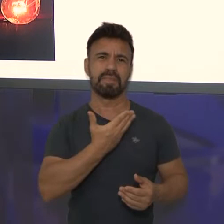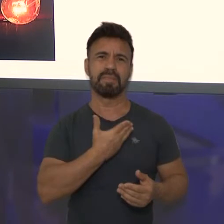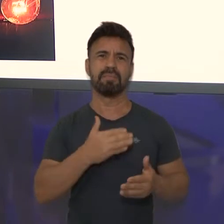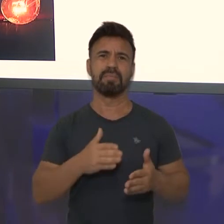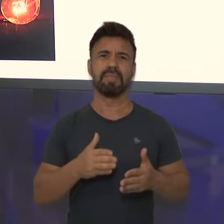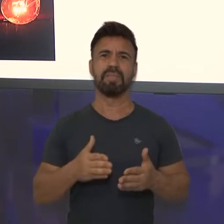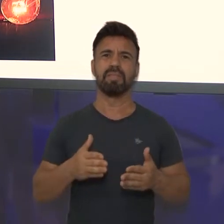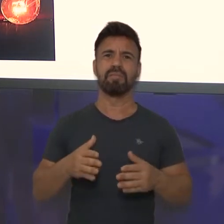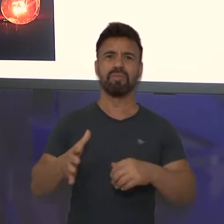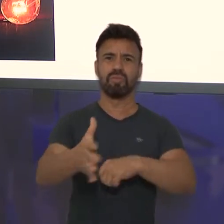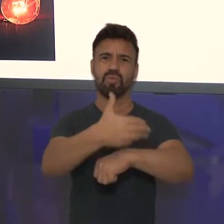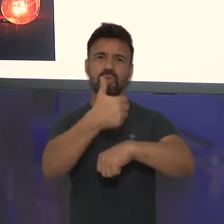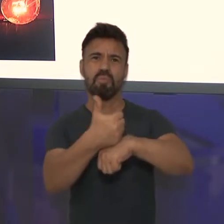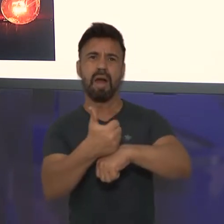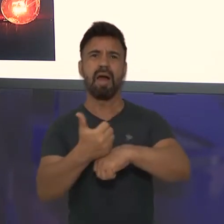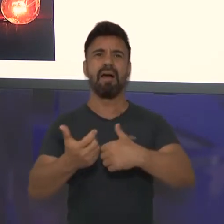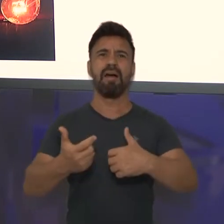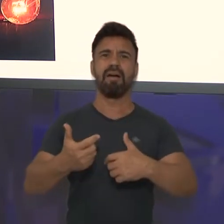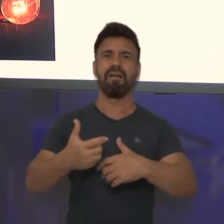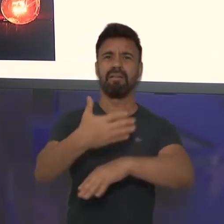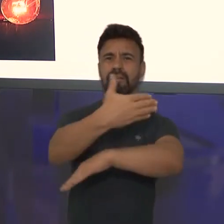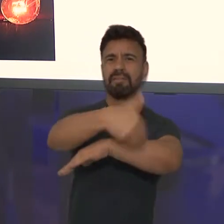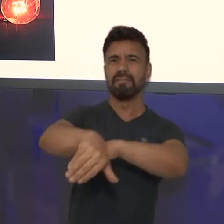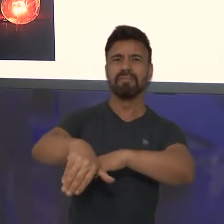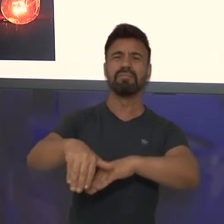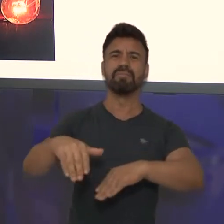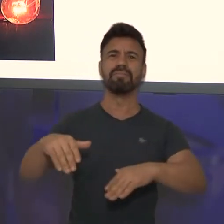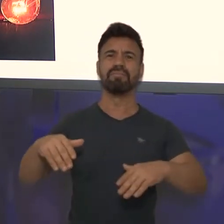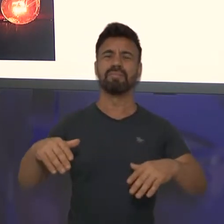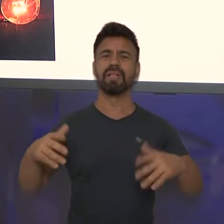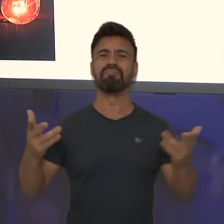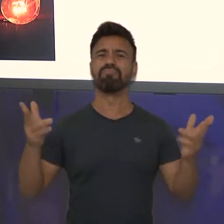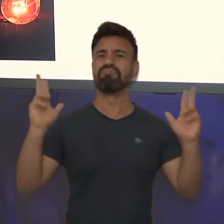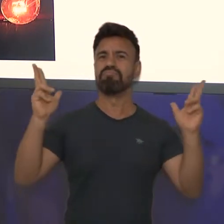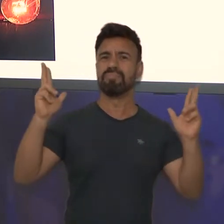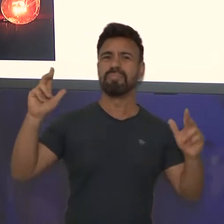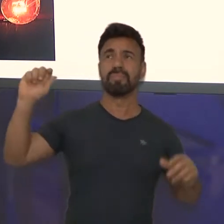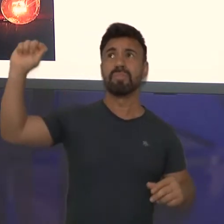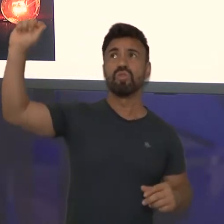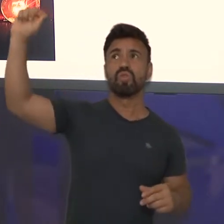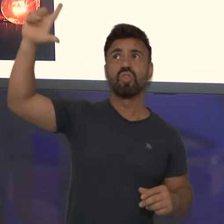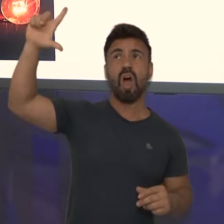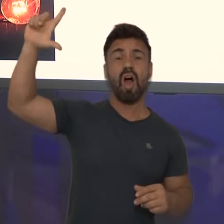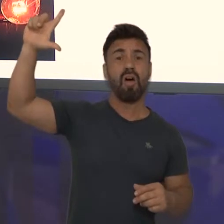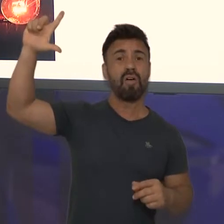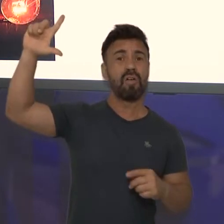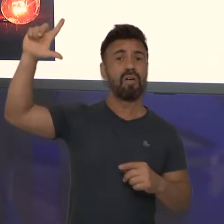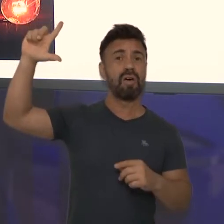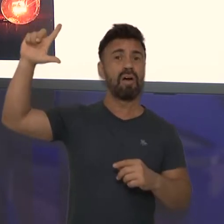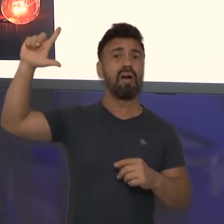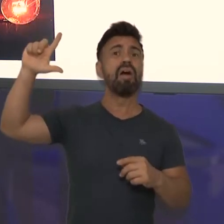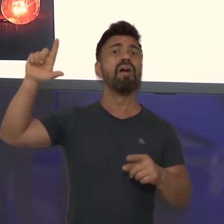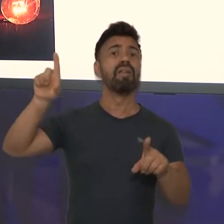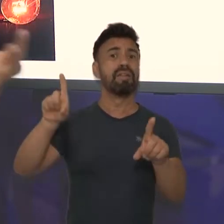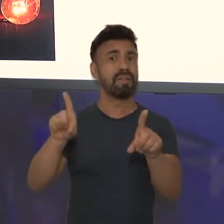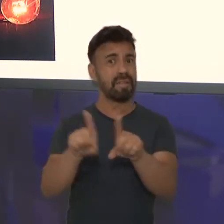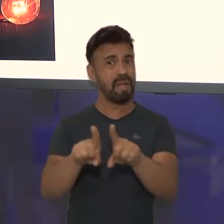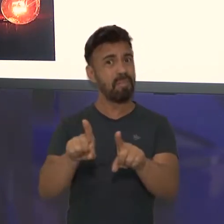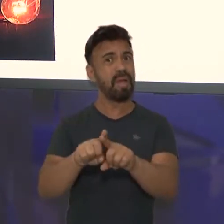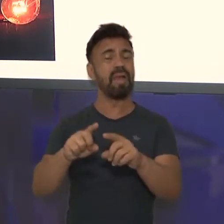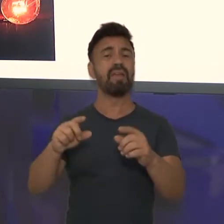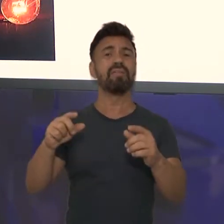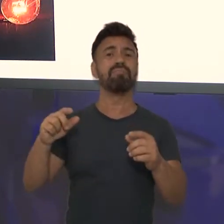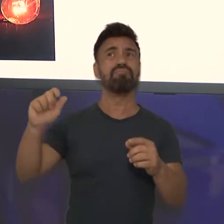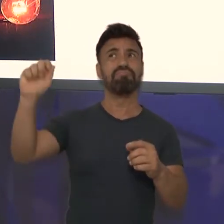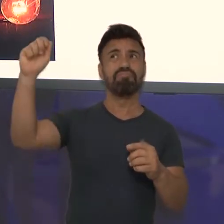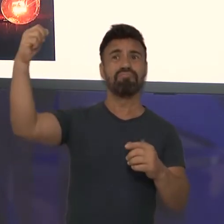parque, tomou um solzinho, aquele momento de lazer, certo? E nesse momento aí, né, exposto